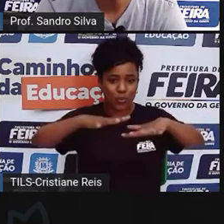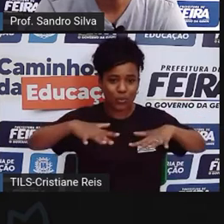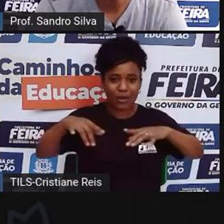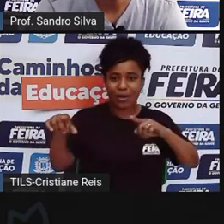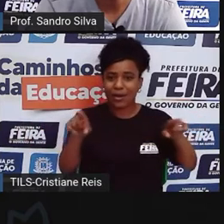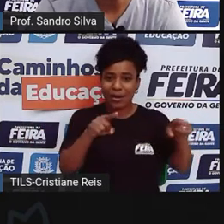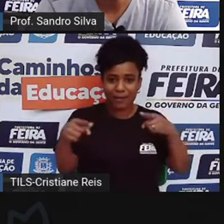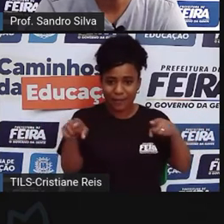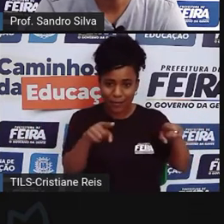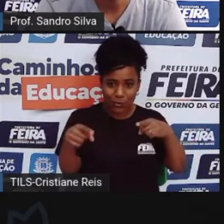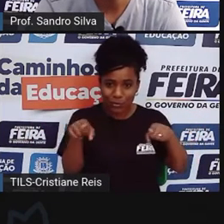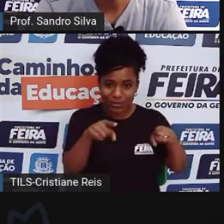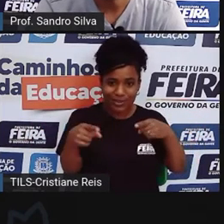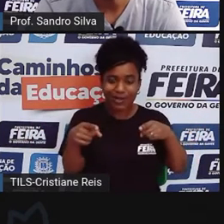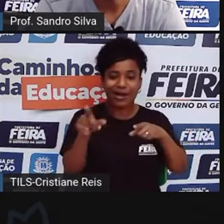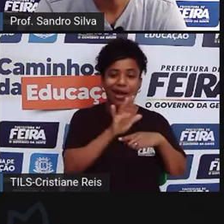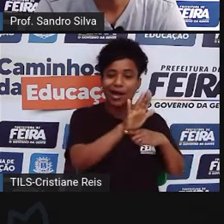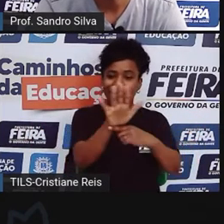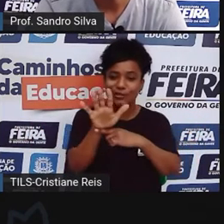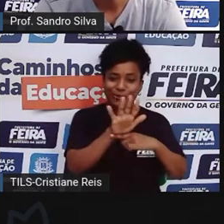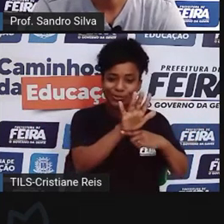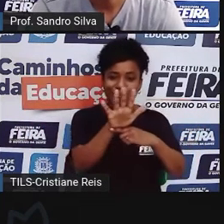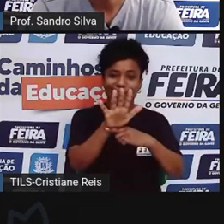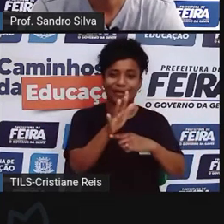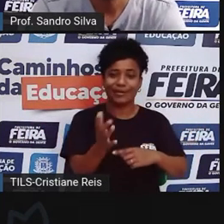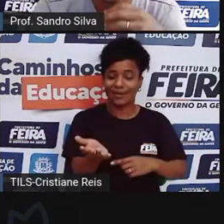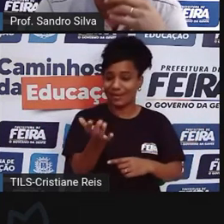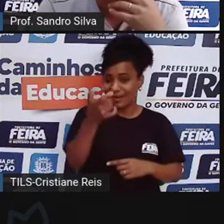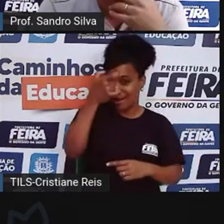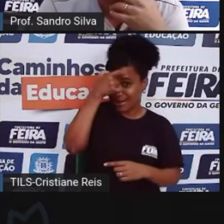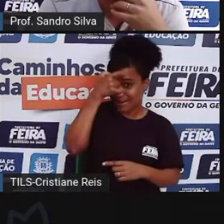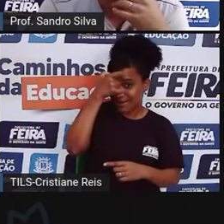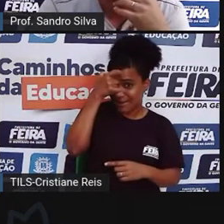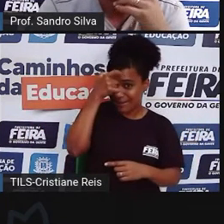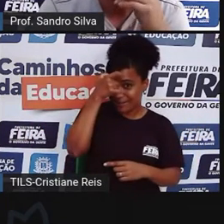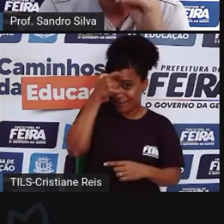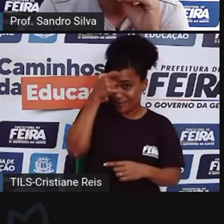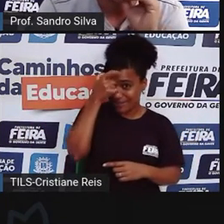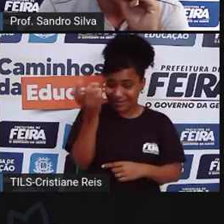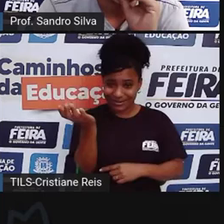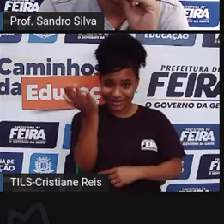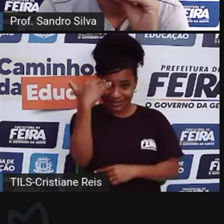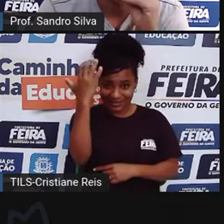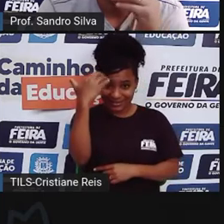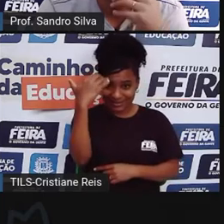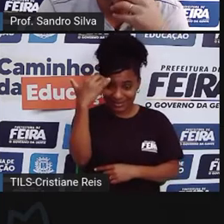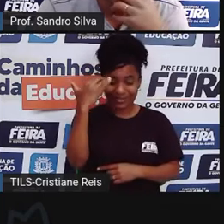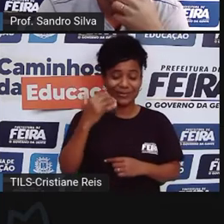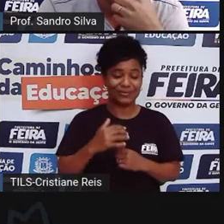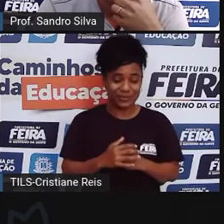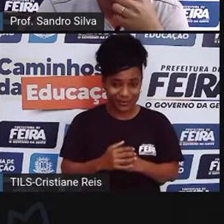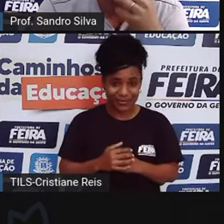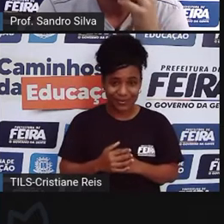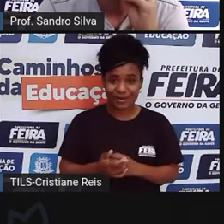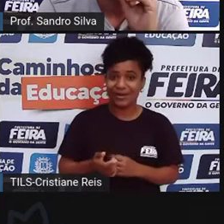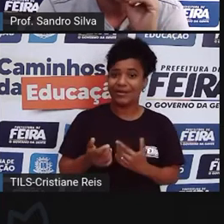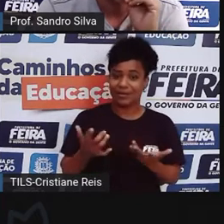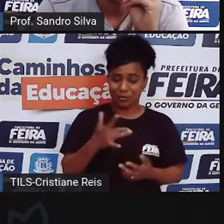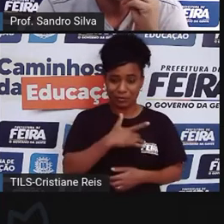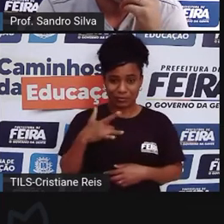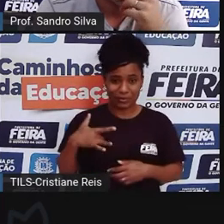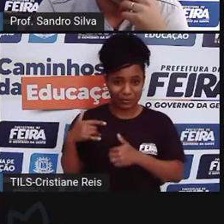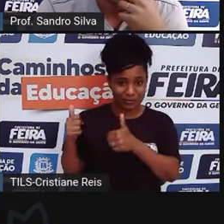da saúde mental, né? Em determinados momentos, é uma questão constante, se a pessoa